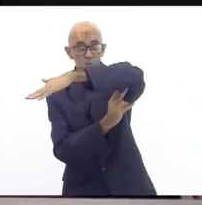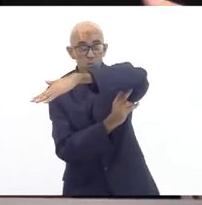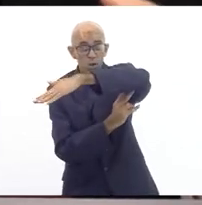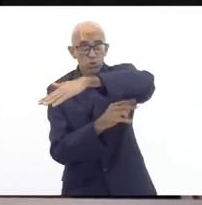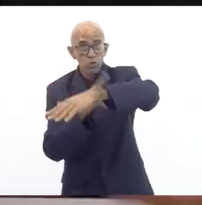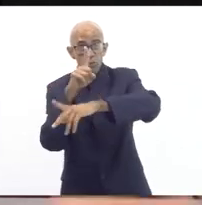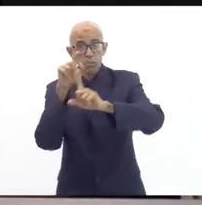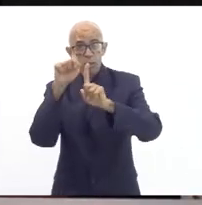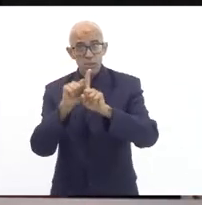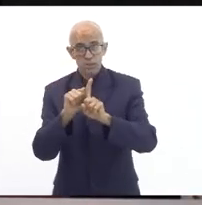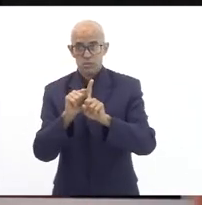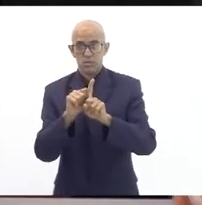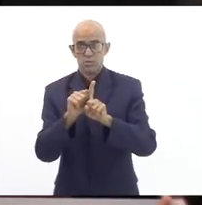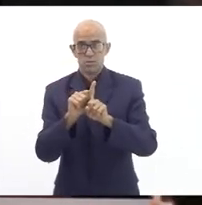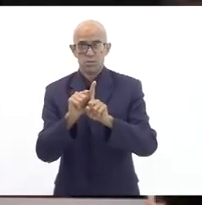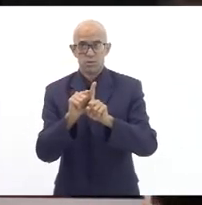mês,